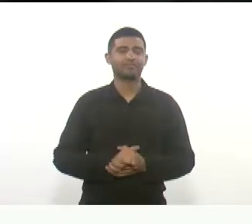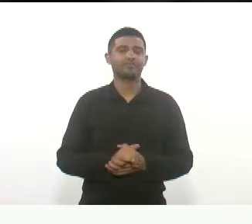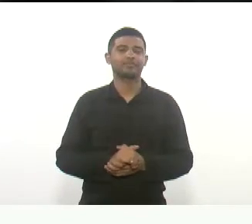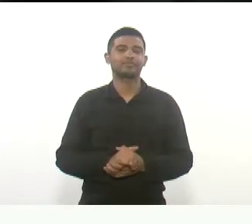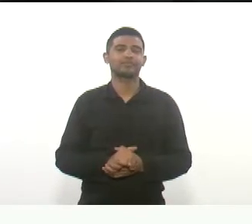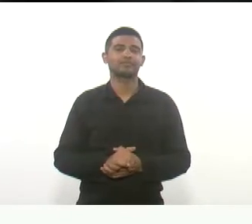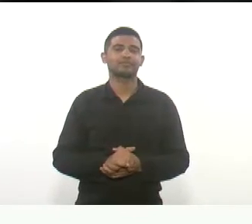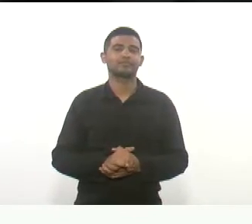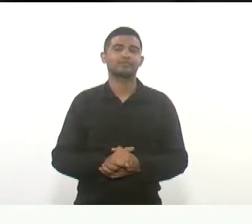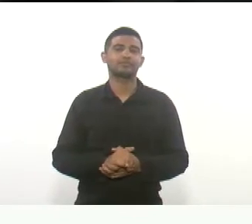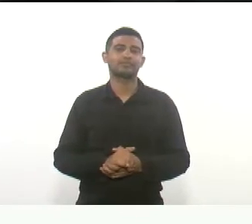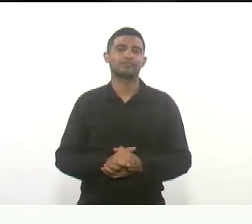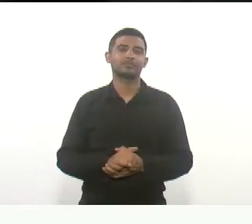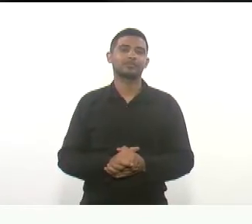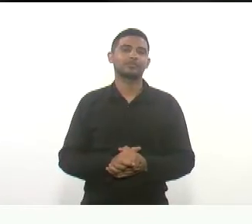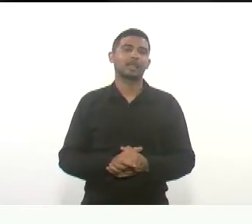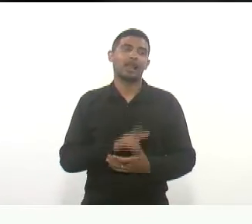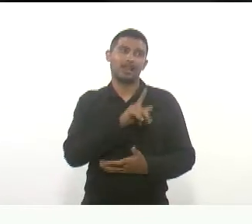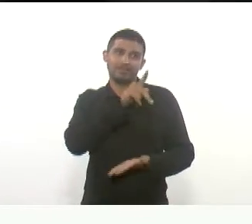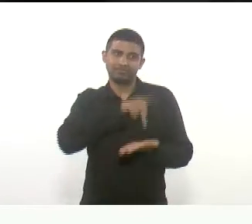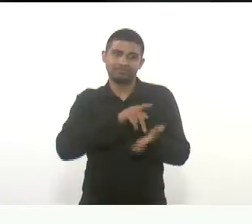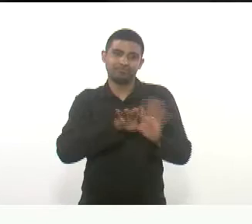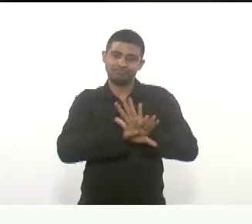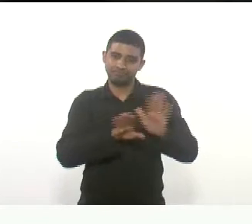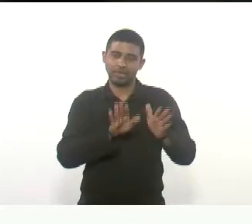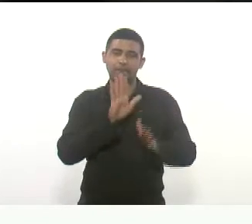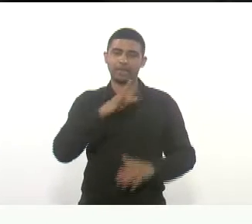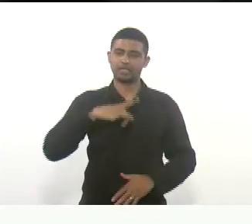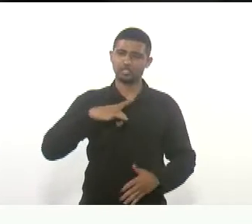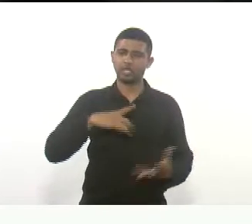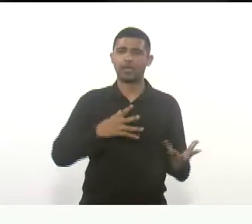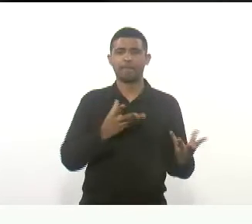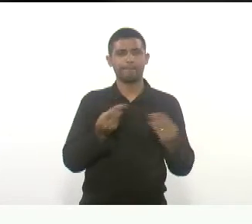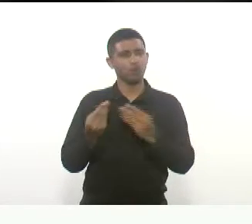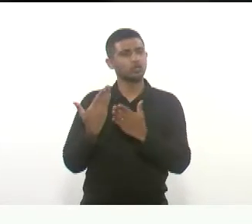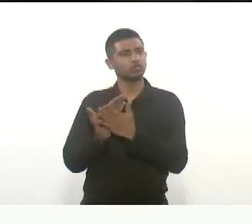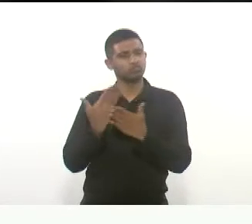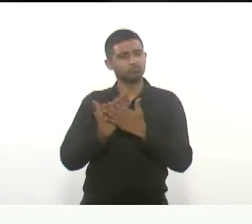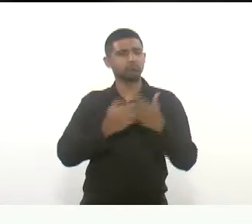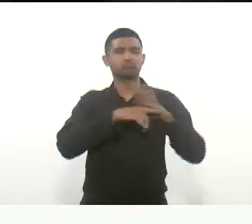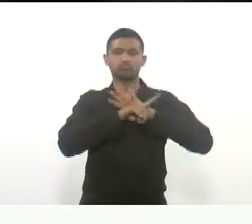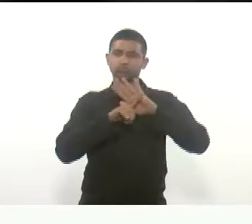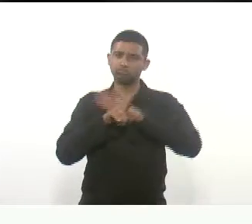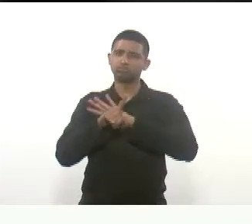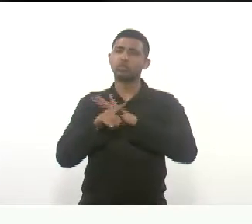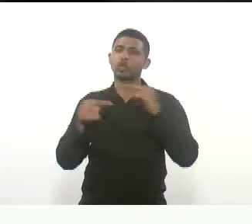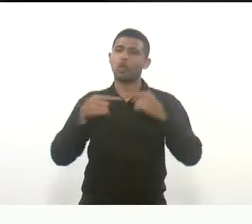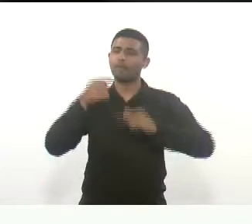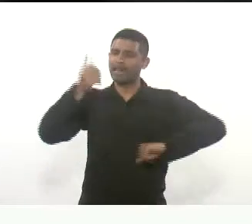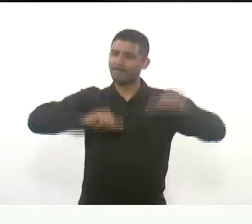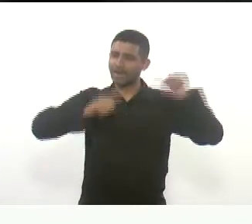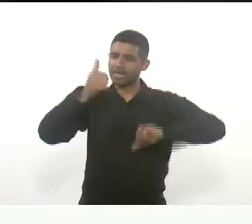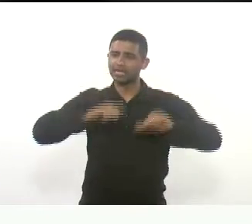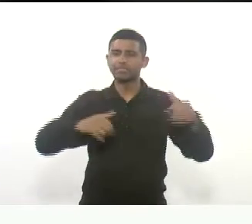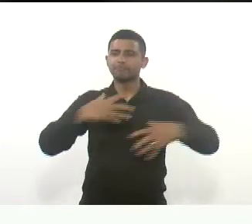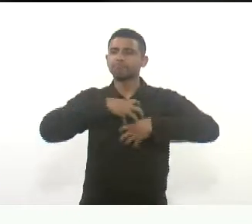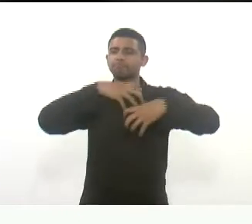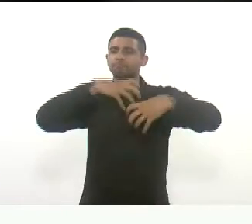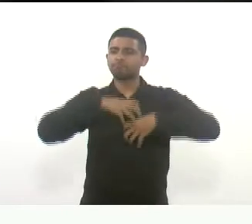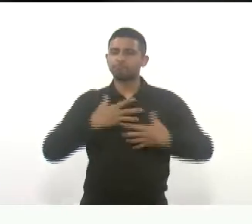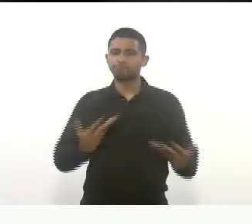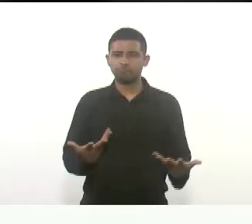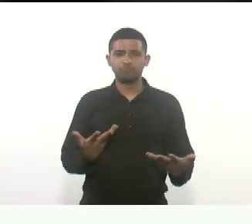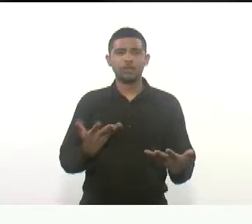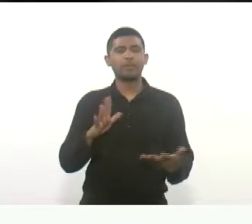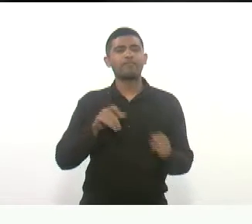disse, isso é correlação, não é causalidade, mas existem estudos que são, sim, avaliações de impacto, e aí a avaliação de